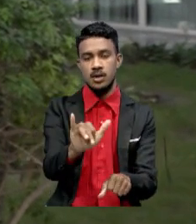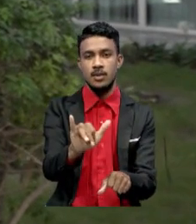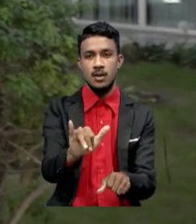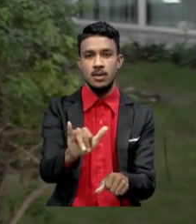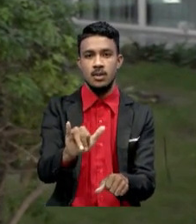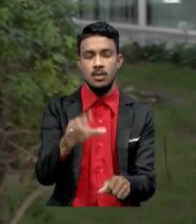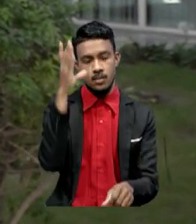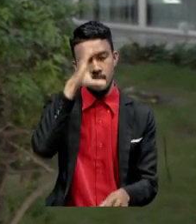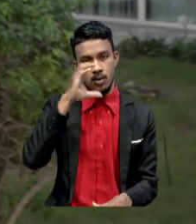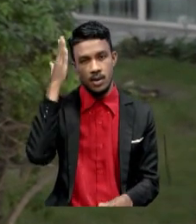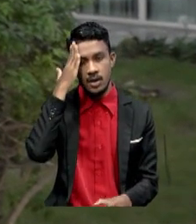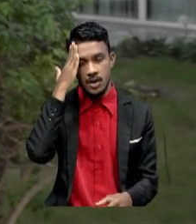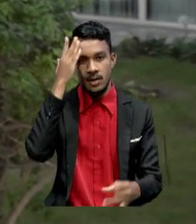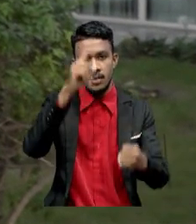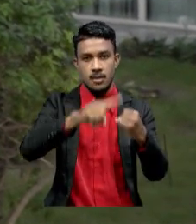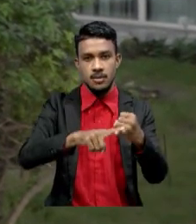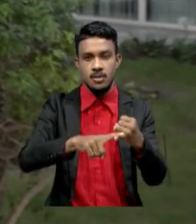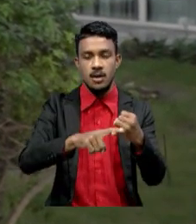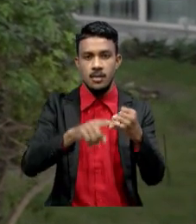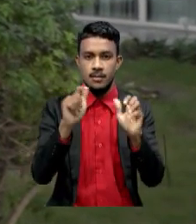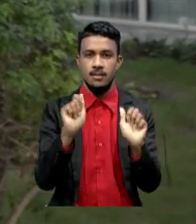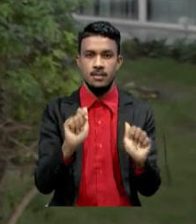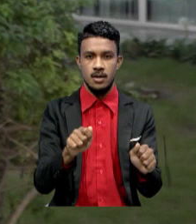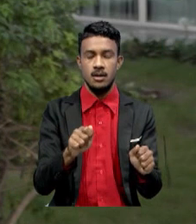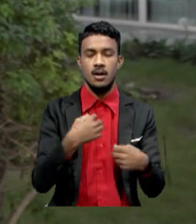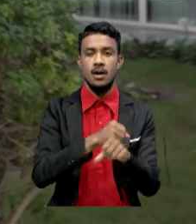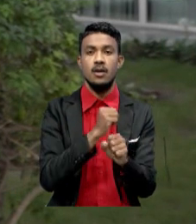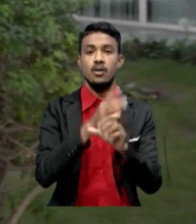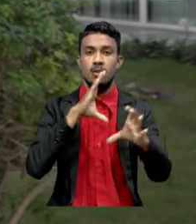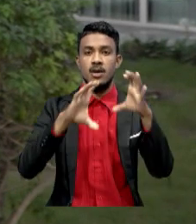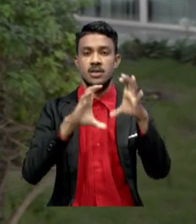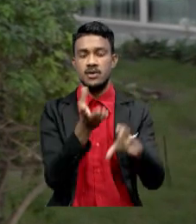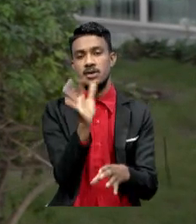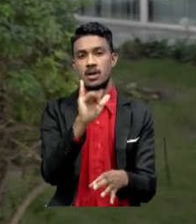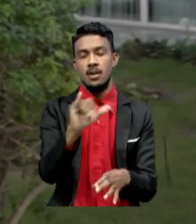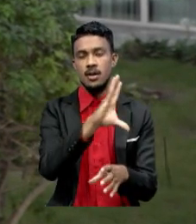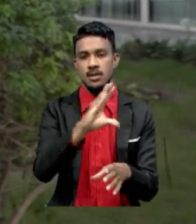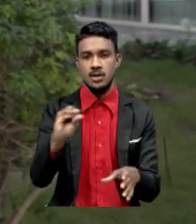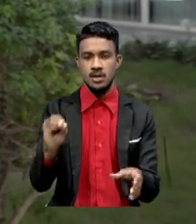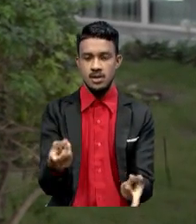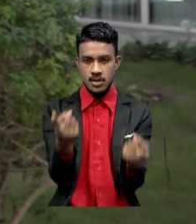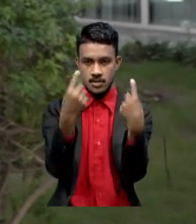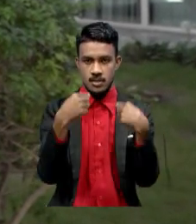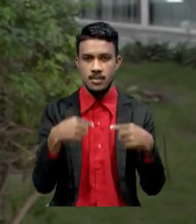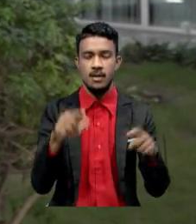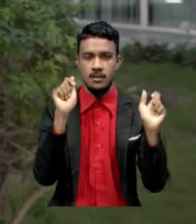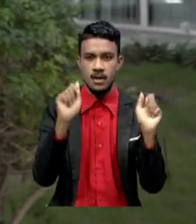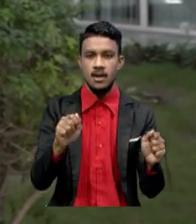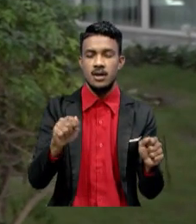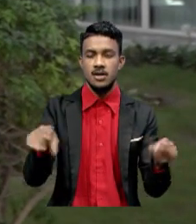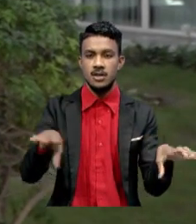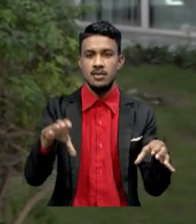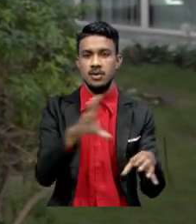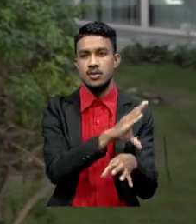notifikasi ra pada laikus para na karta atal komunikasaun sira notifikasi ra par sira mai para kumprisinia de ver